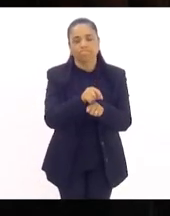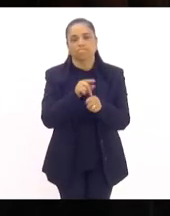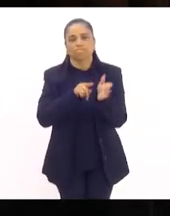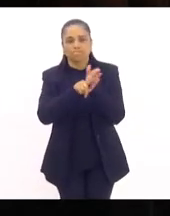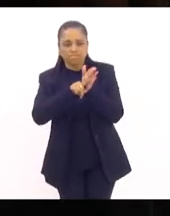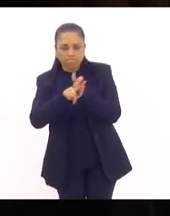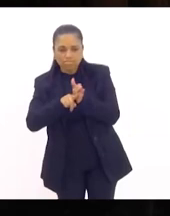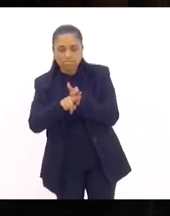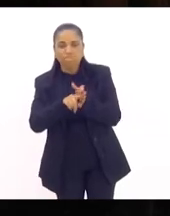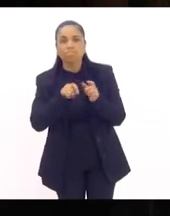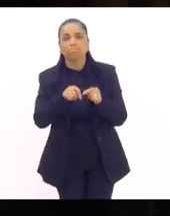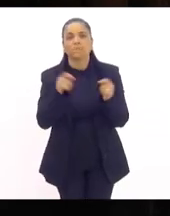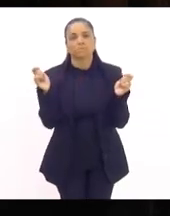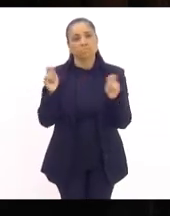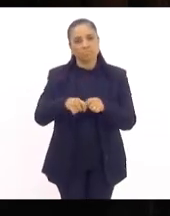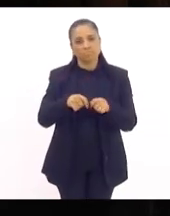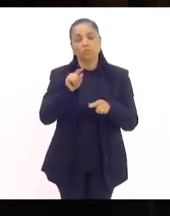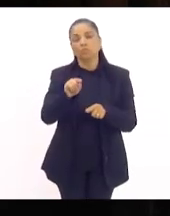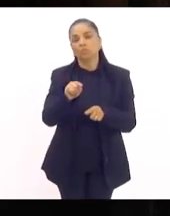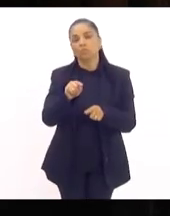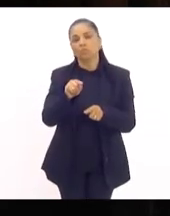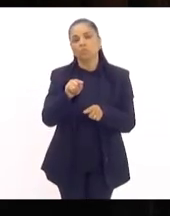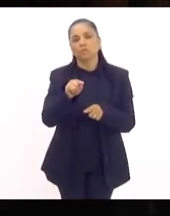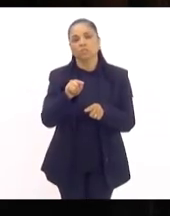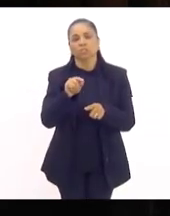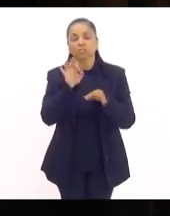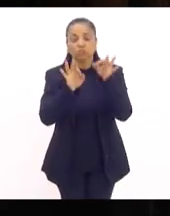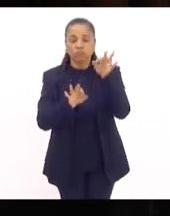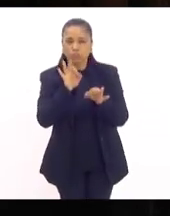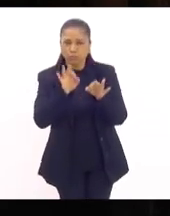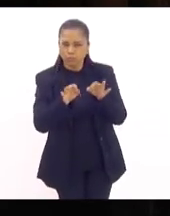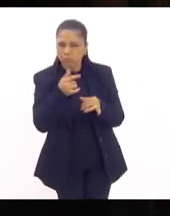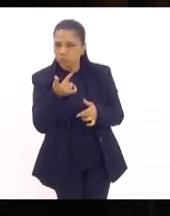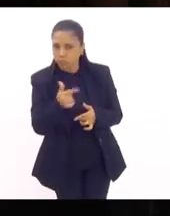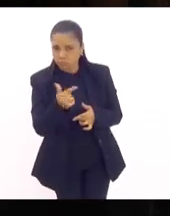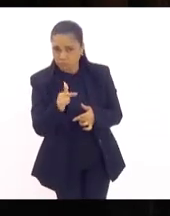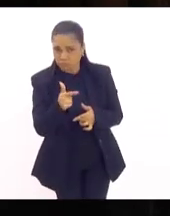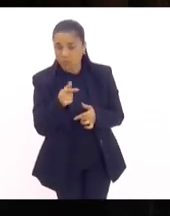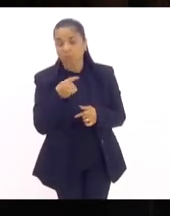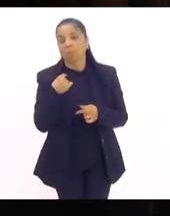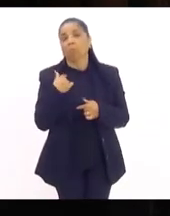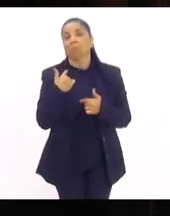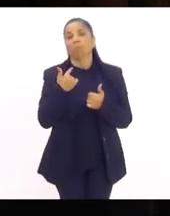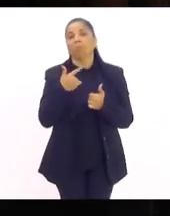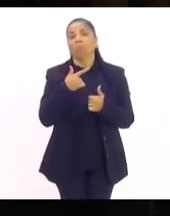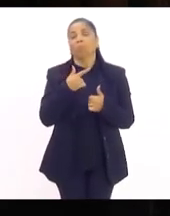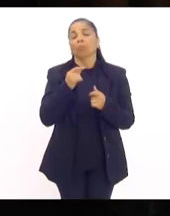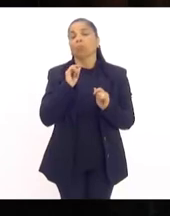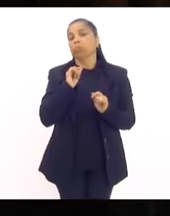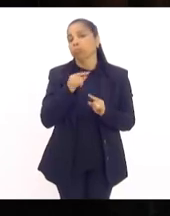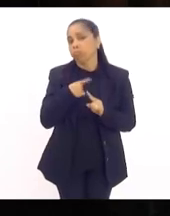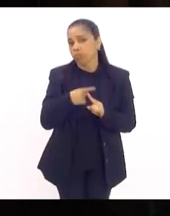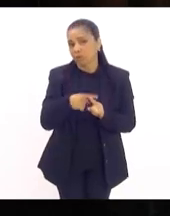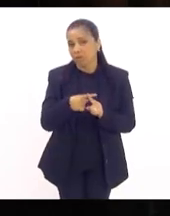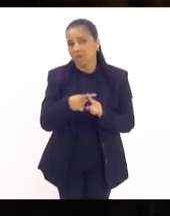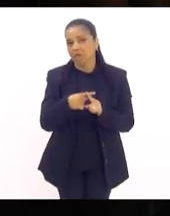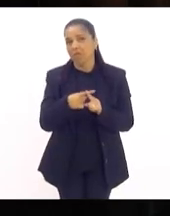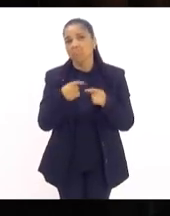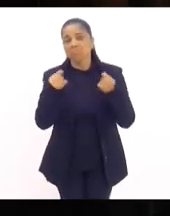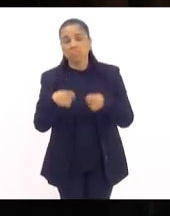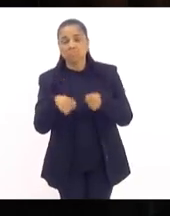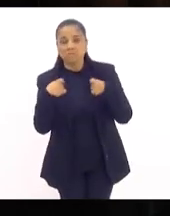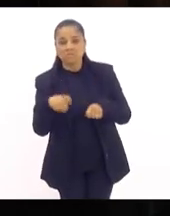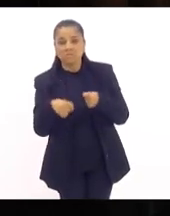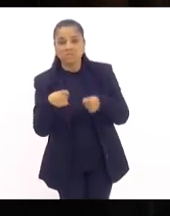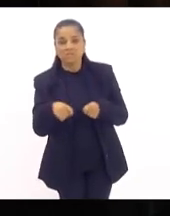possibilidade da gente não perpetuar injustiça a partir daquilo que é o braço armado e o